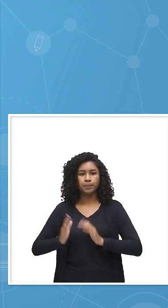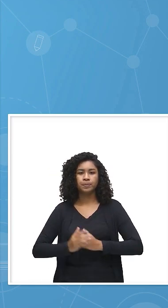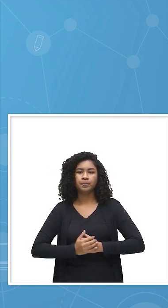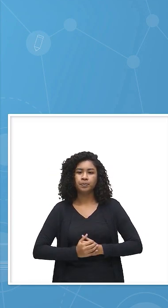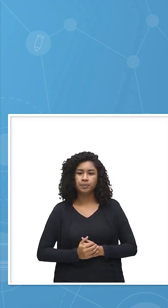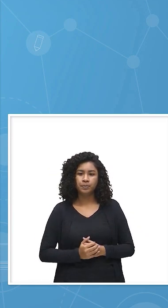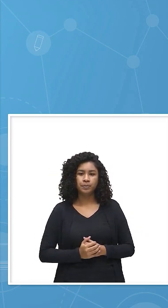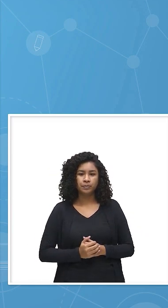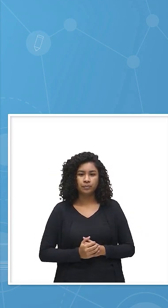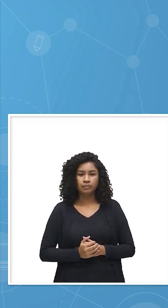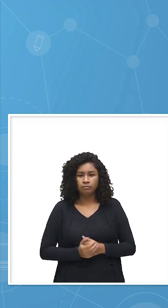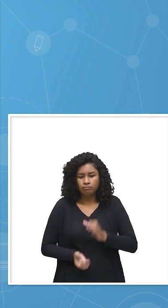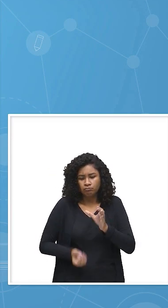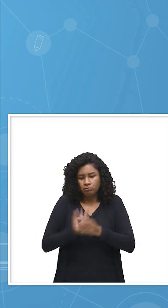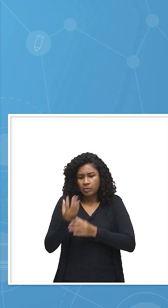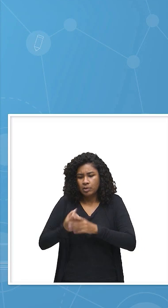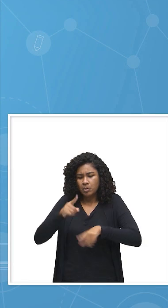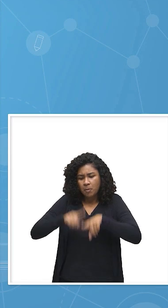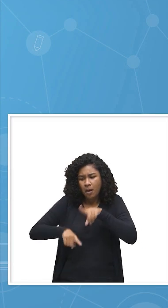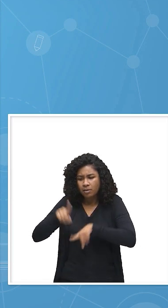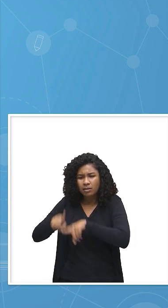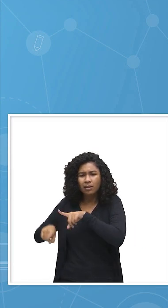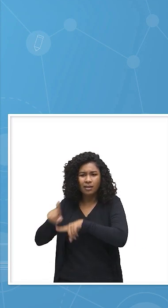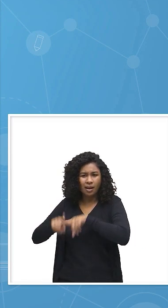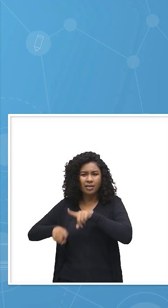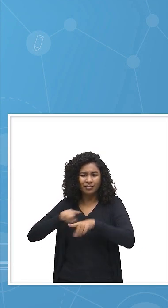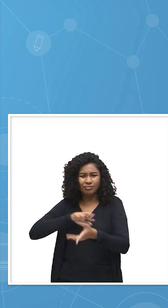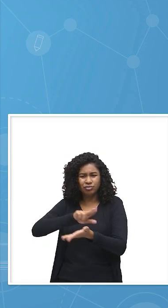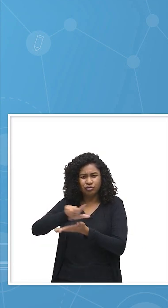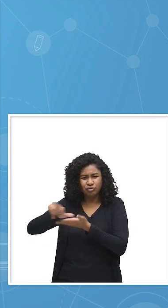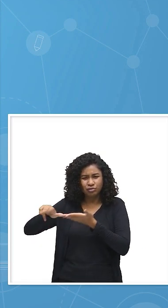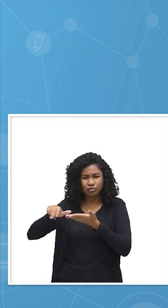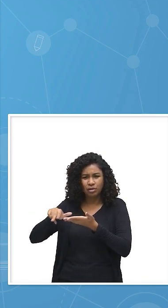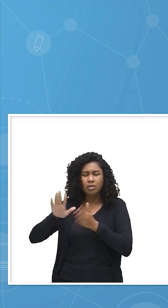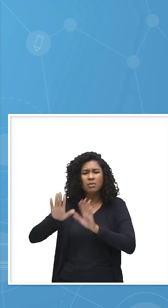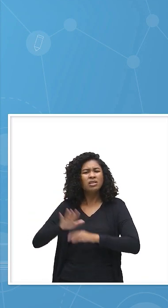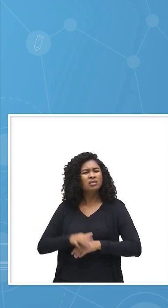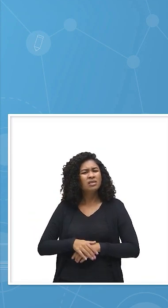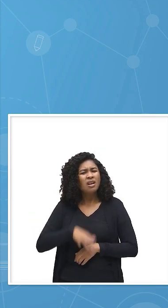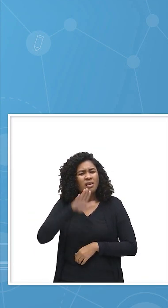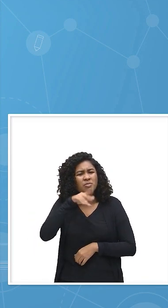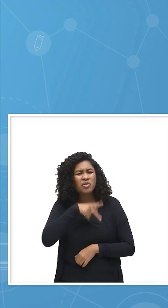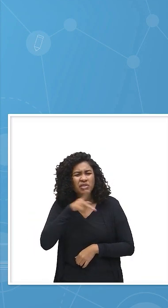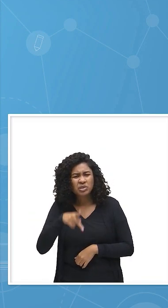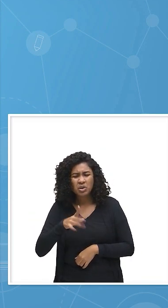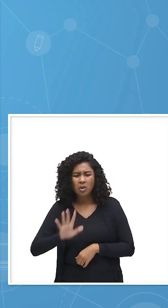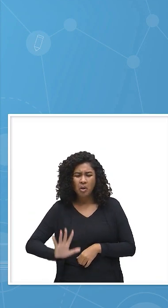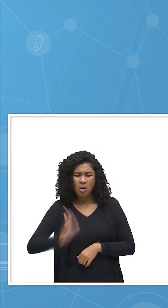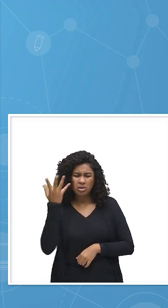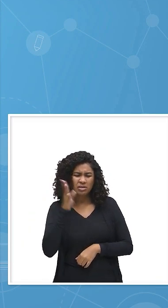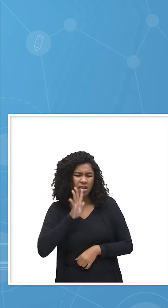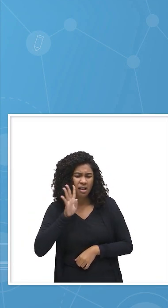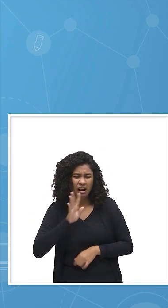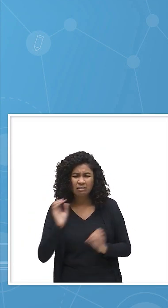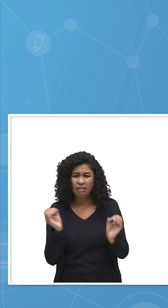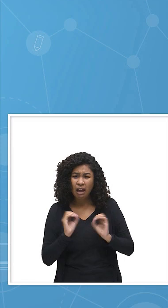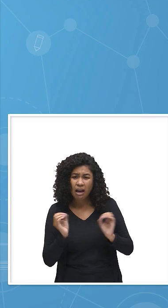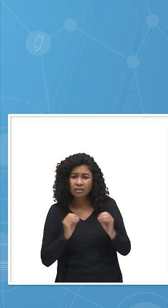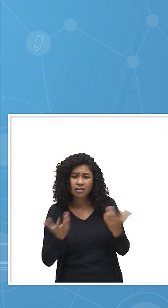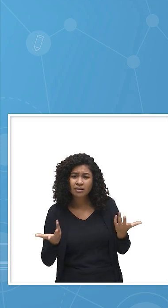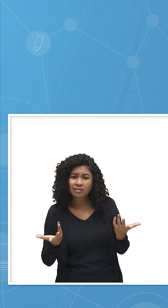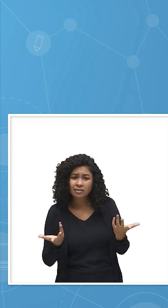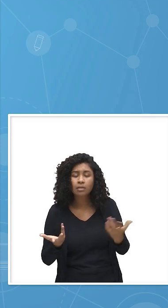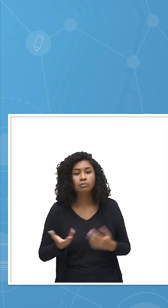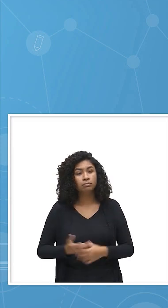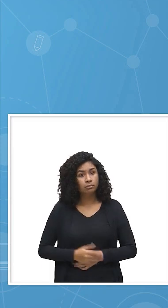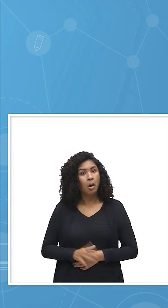os instrumentos eram mais rudimentares. Então, professora, não aconteceu nada de legal lá no período chamado Paleolítico? Vixe,